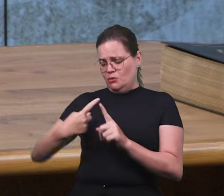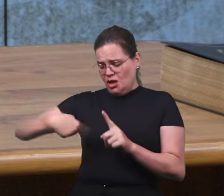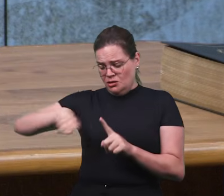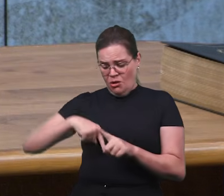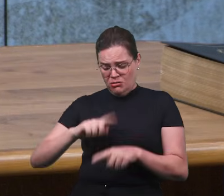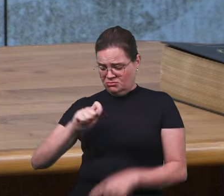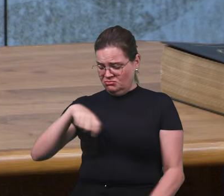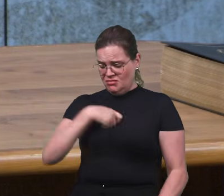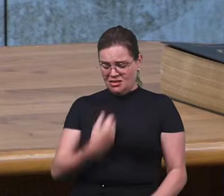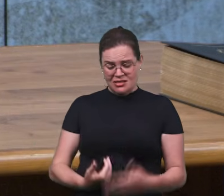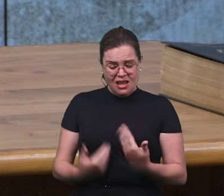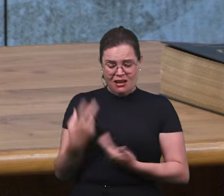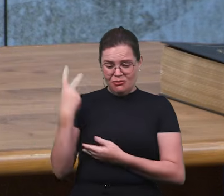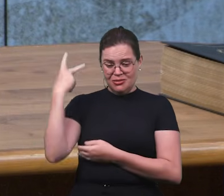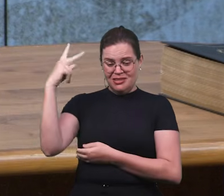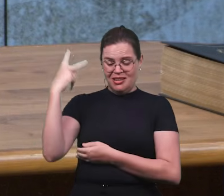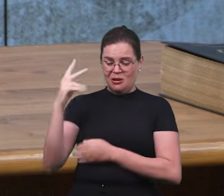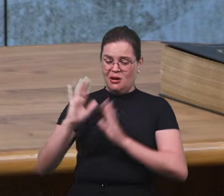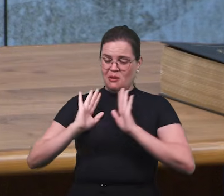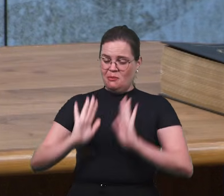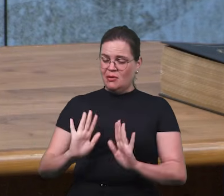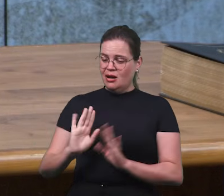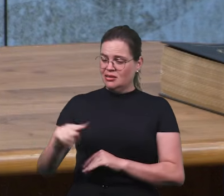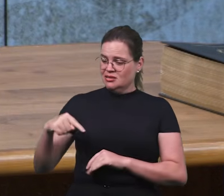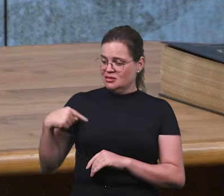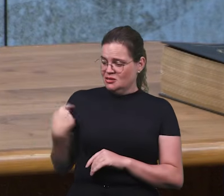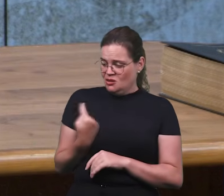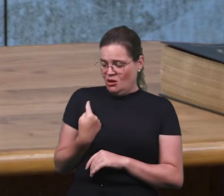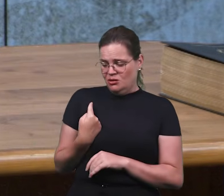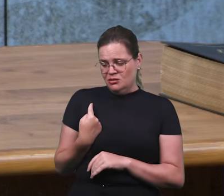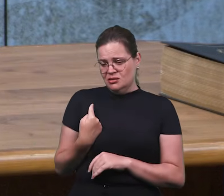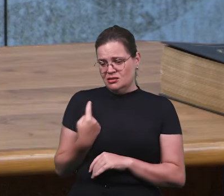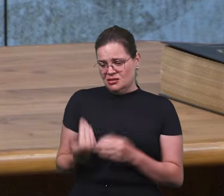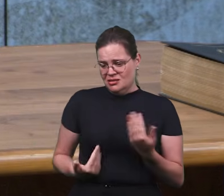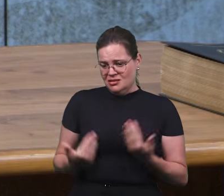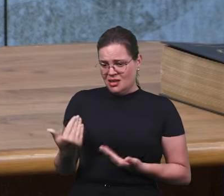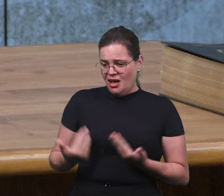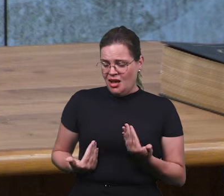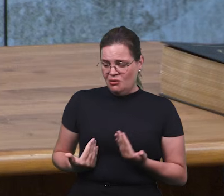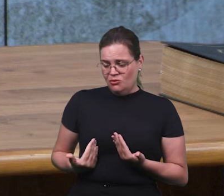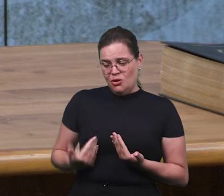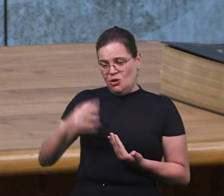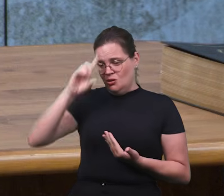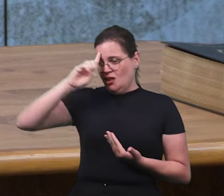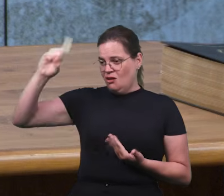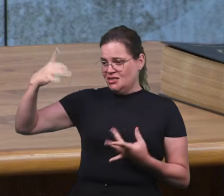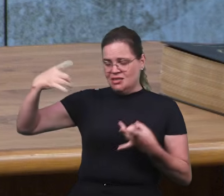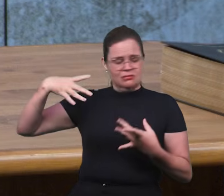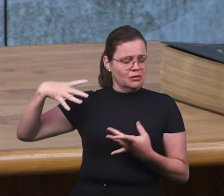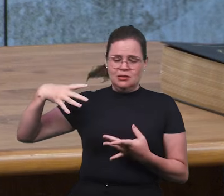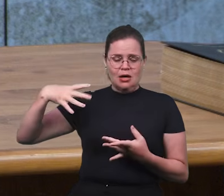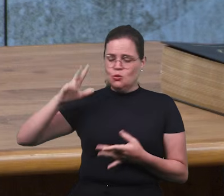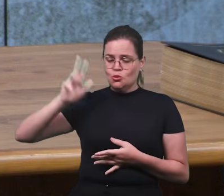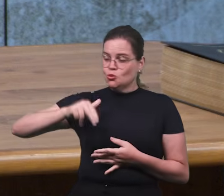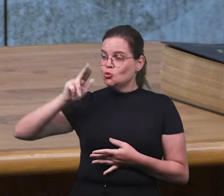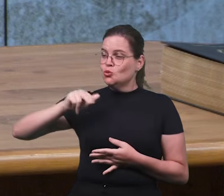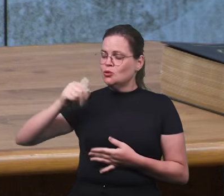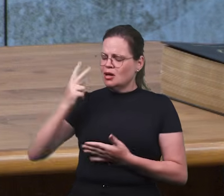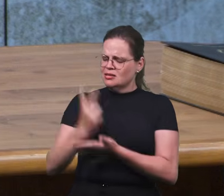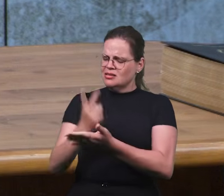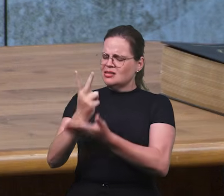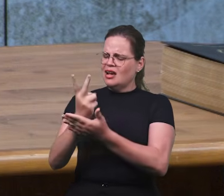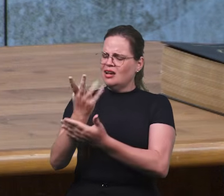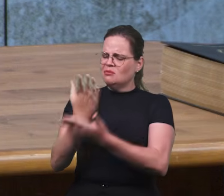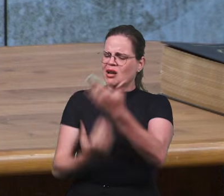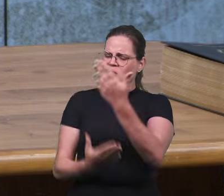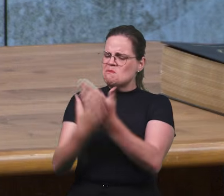somos, porém na nossa servidão não nos desamparou o nosso Deus. Antes, estendeu sobre